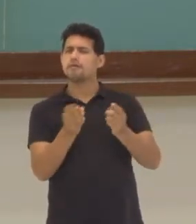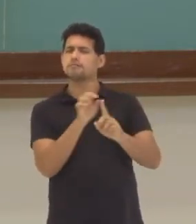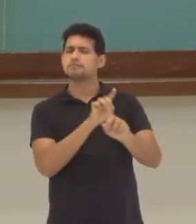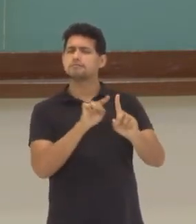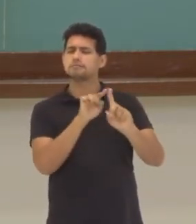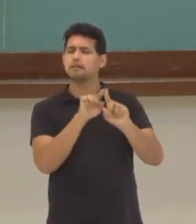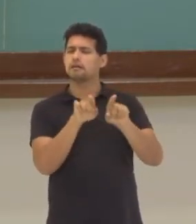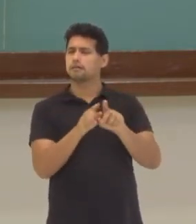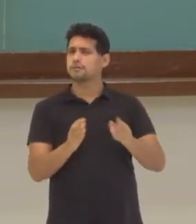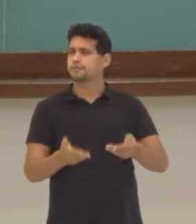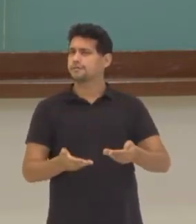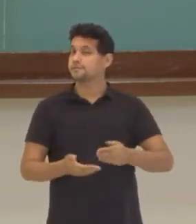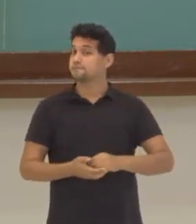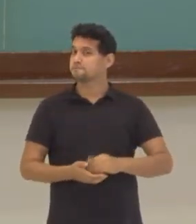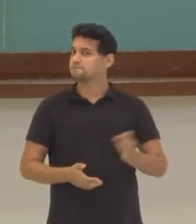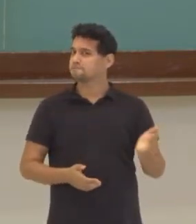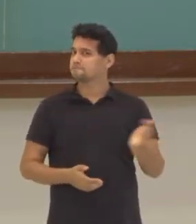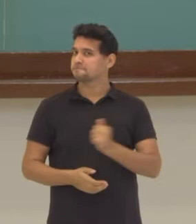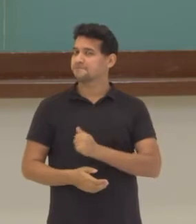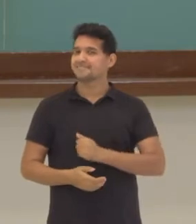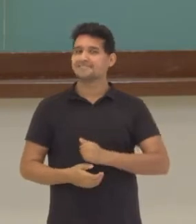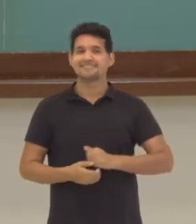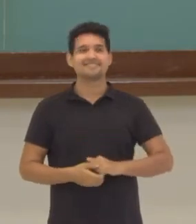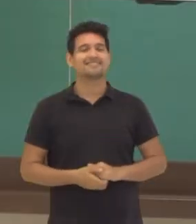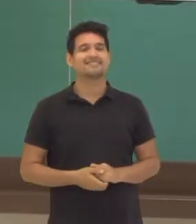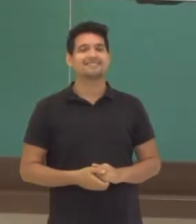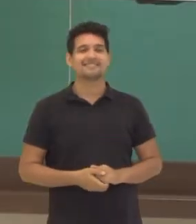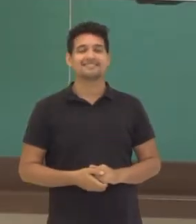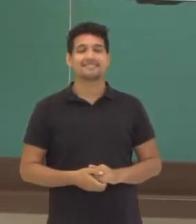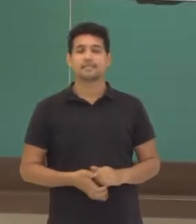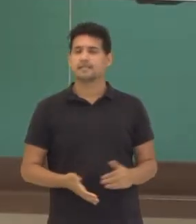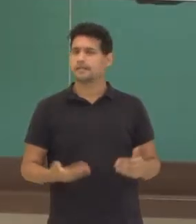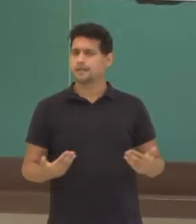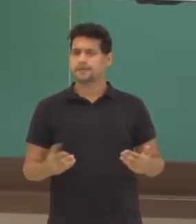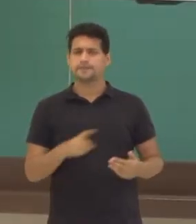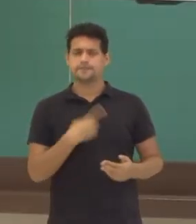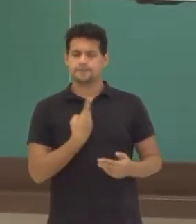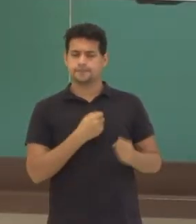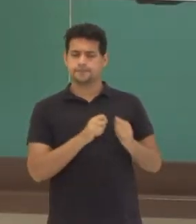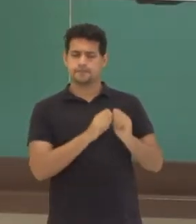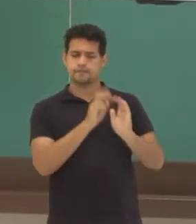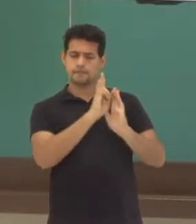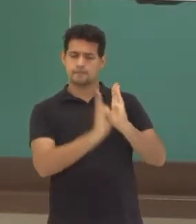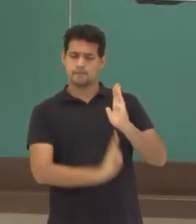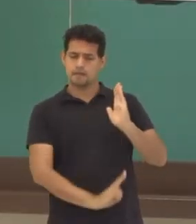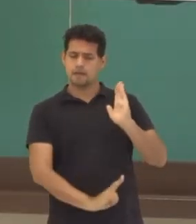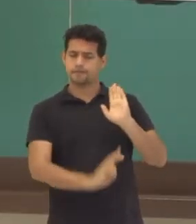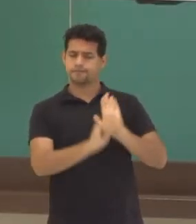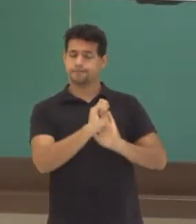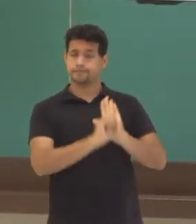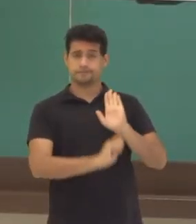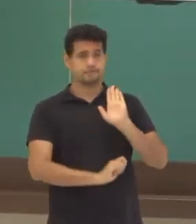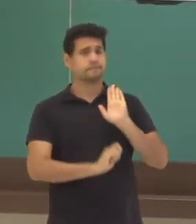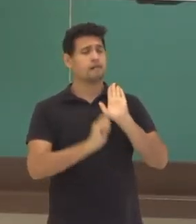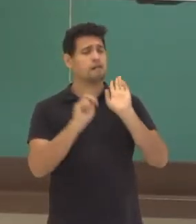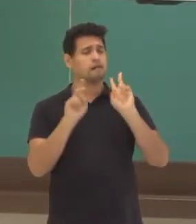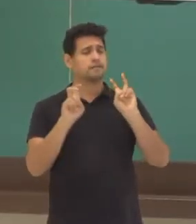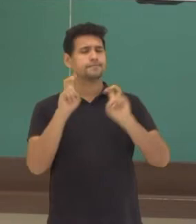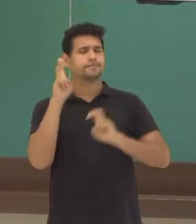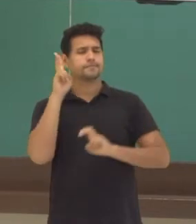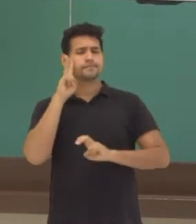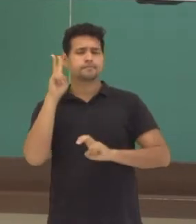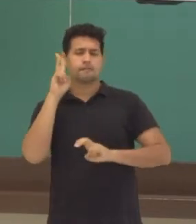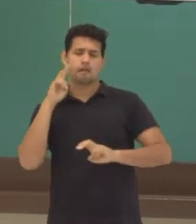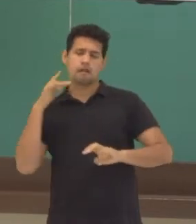objetivos de hoje? Vamos lá? Então, nós faremos a leitura de um texto, né? De relato de